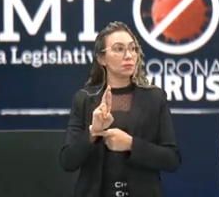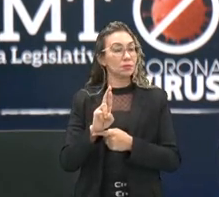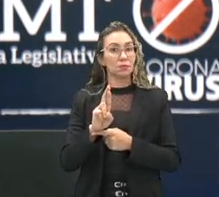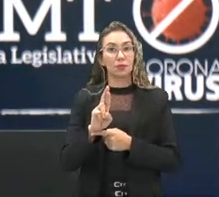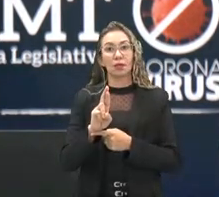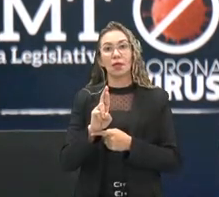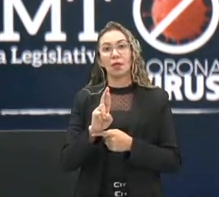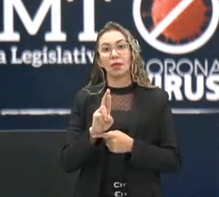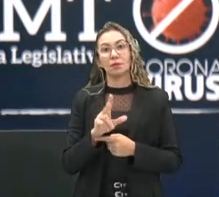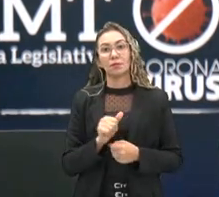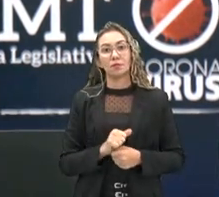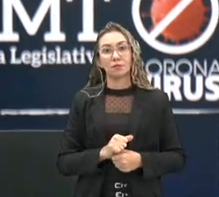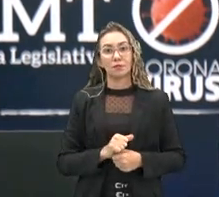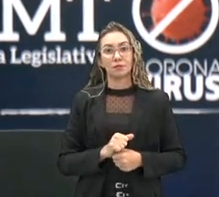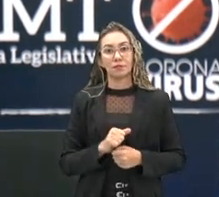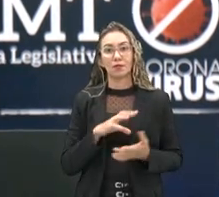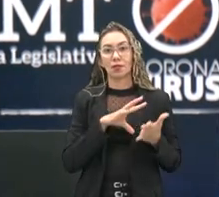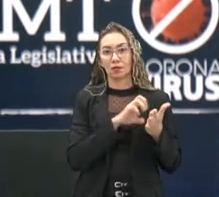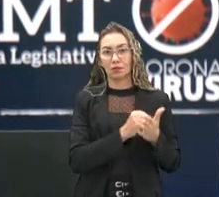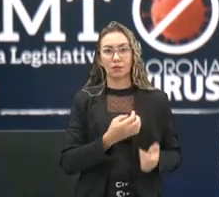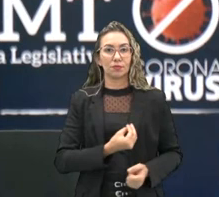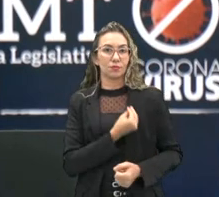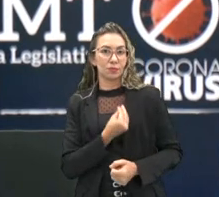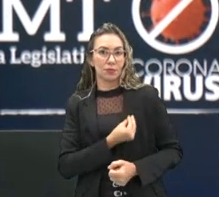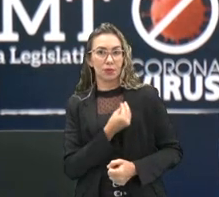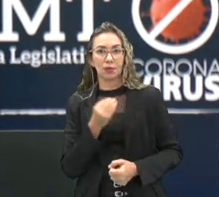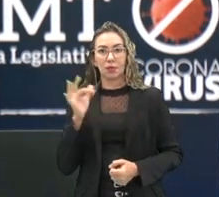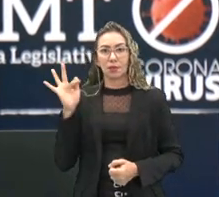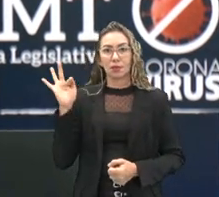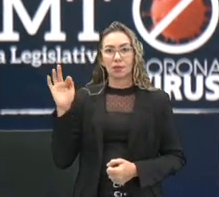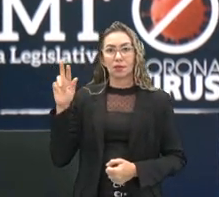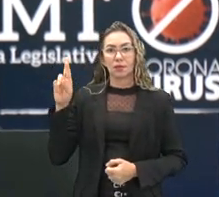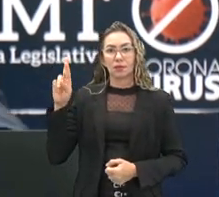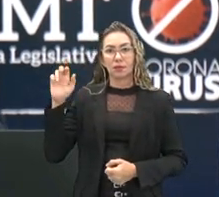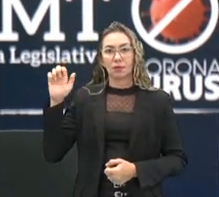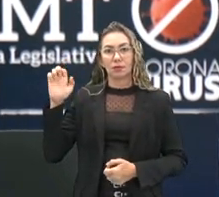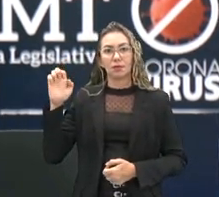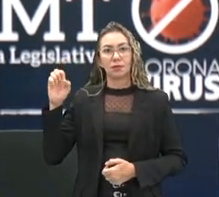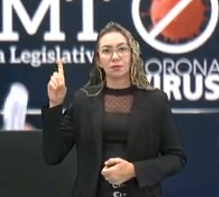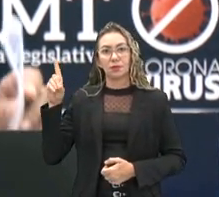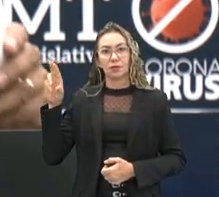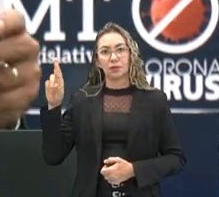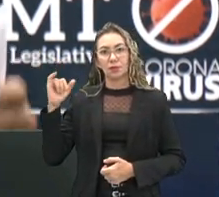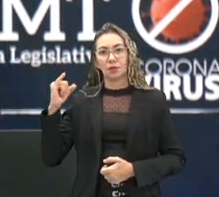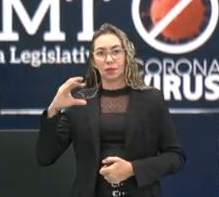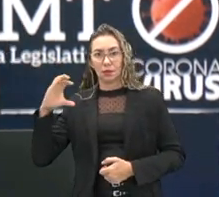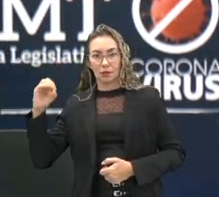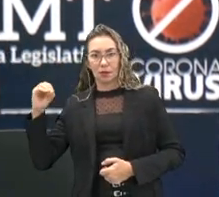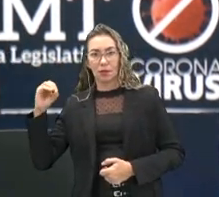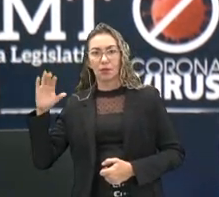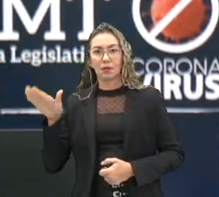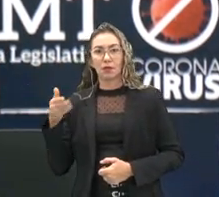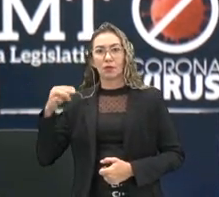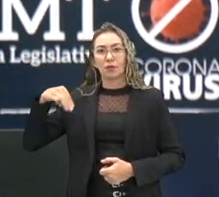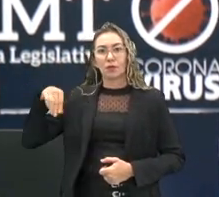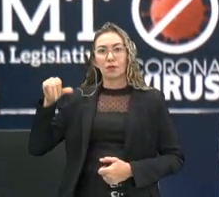Registramos as presenças de Frederico Miller e Guilherme Miller também nesse evento.